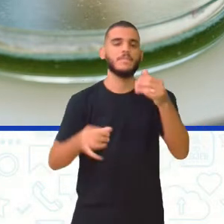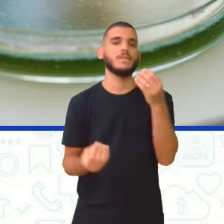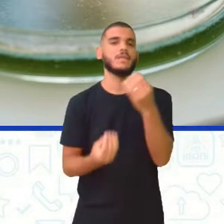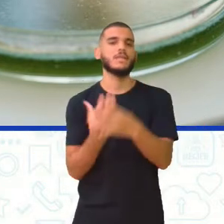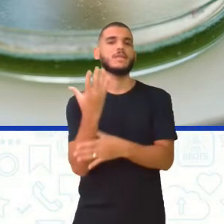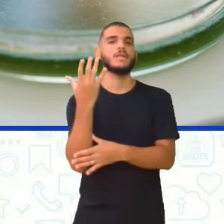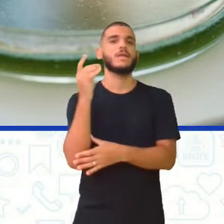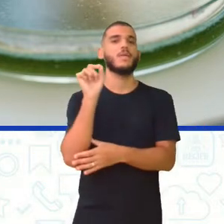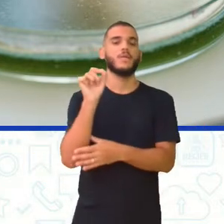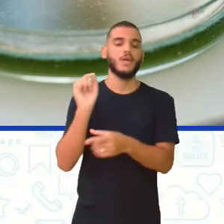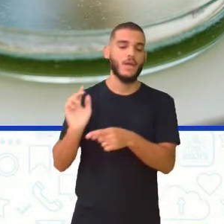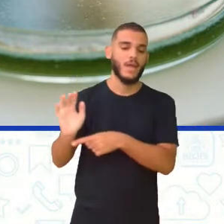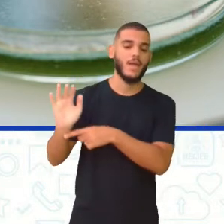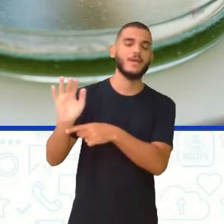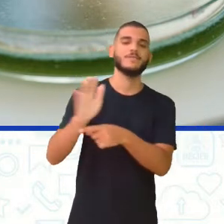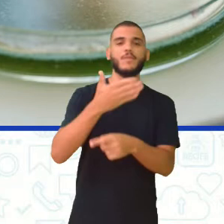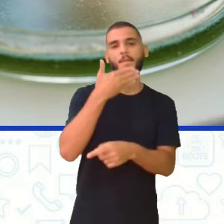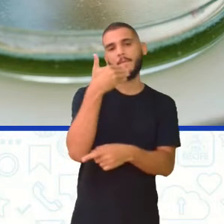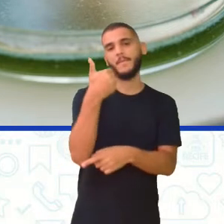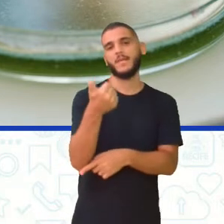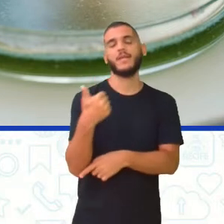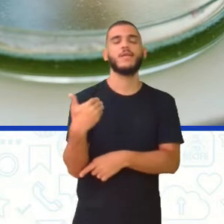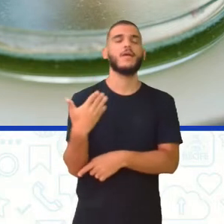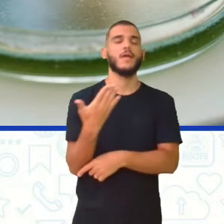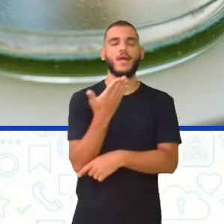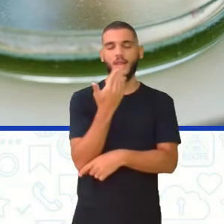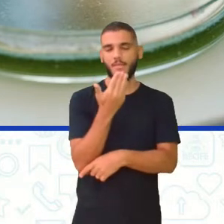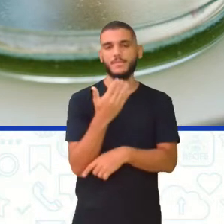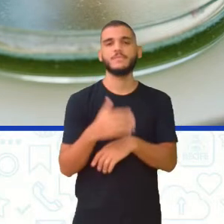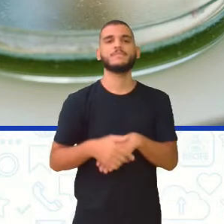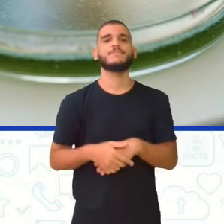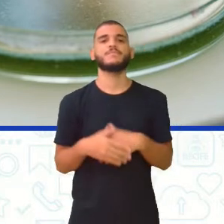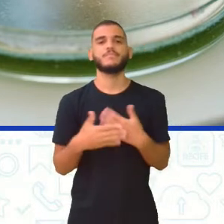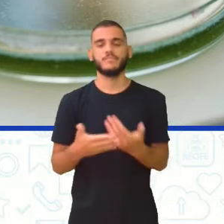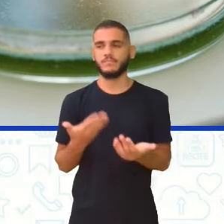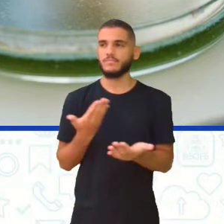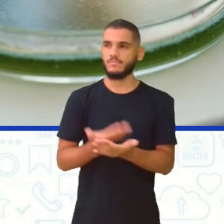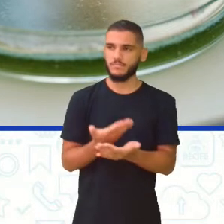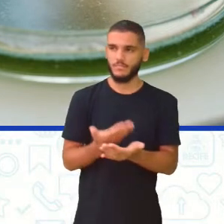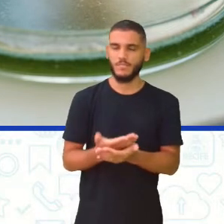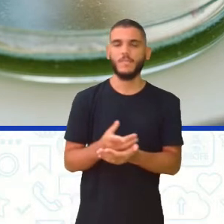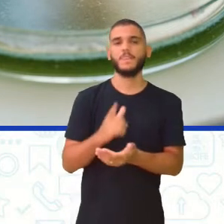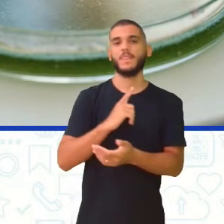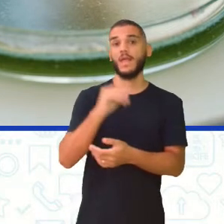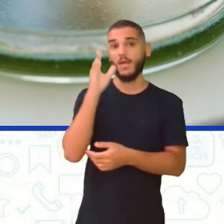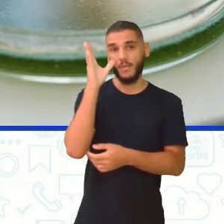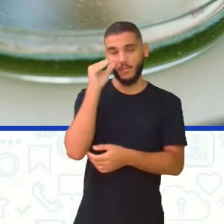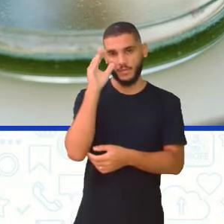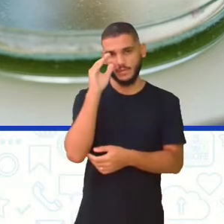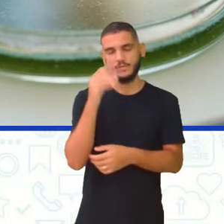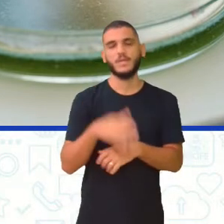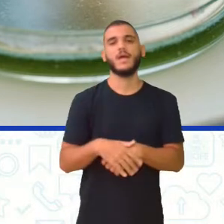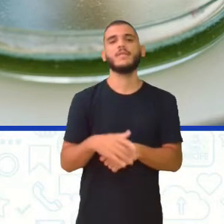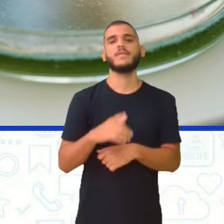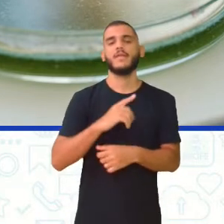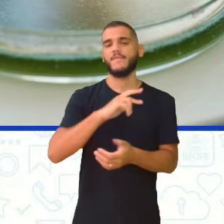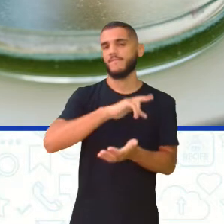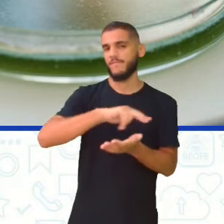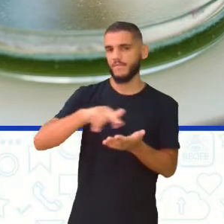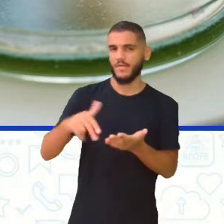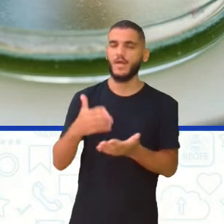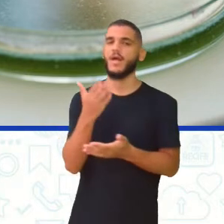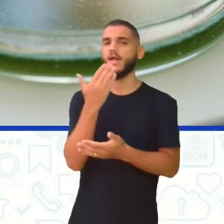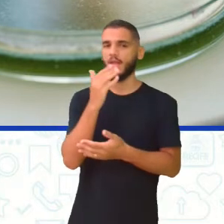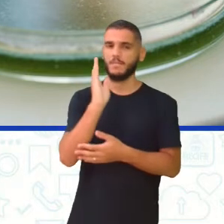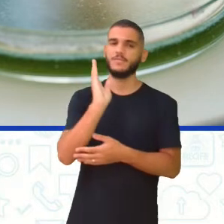de ajuda para o melhoramento de algum tipo de alimento. No decorrer da nossa aula, a gente vai ver algumas curiosidades e que alguns desses alimentos já estão na